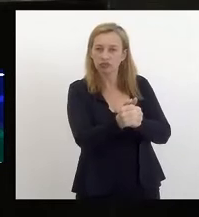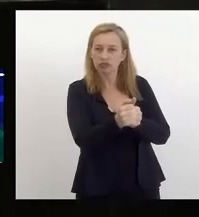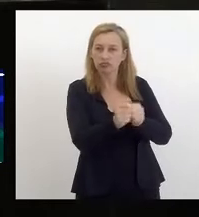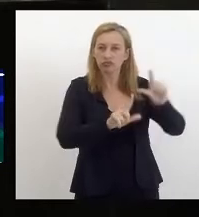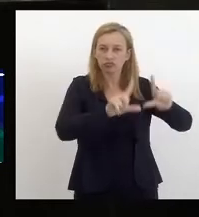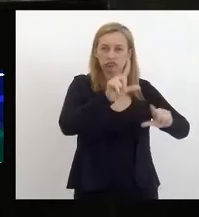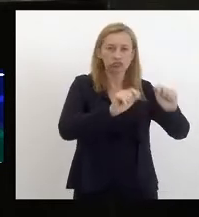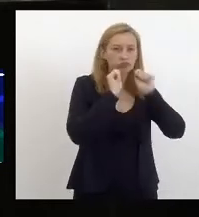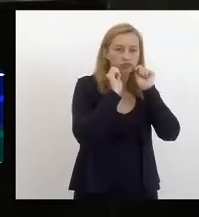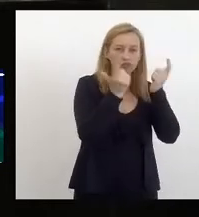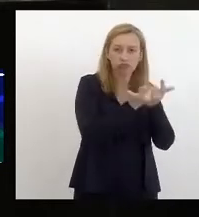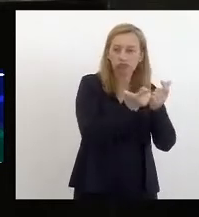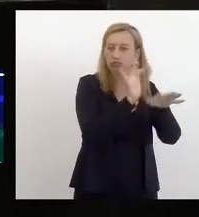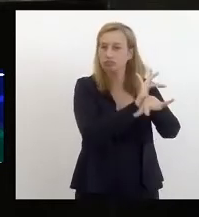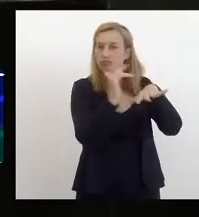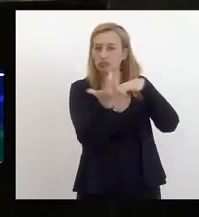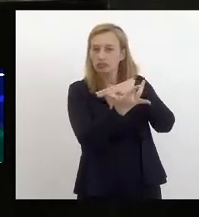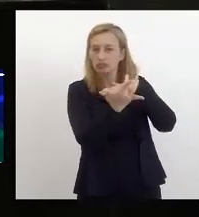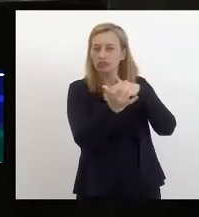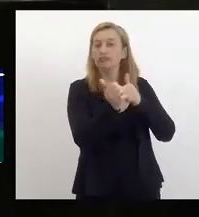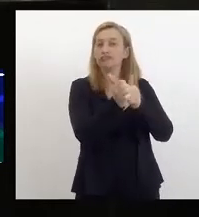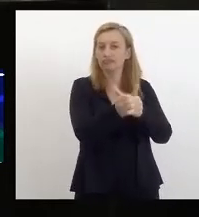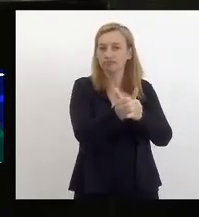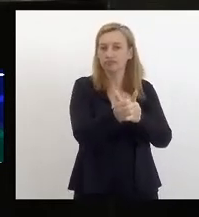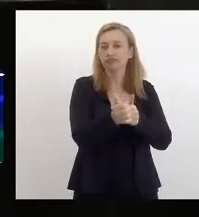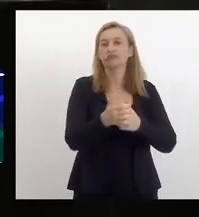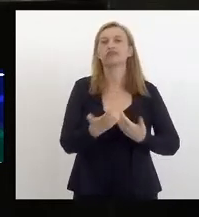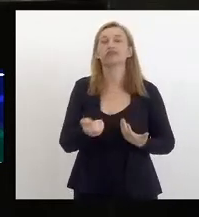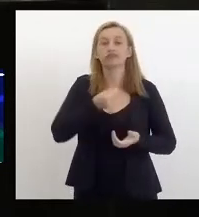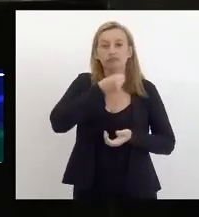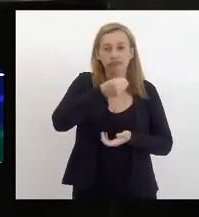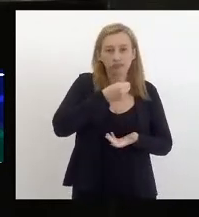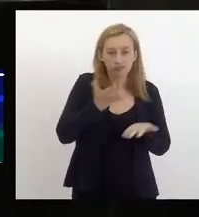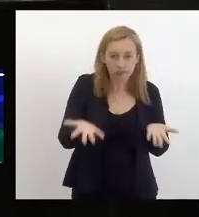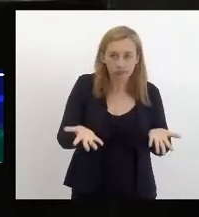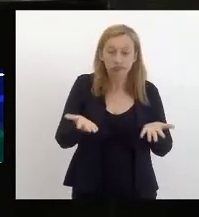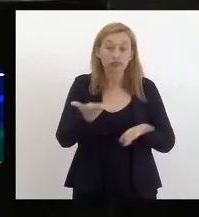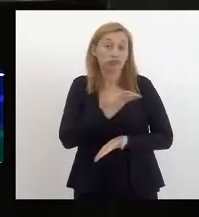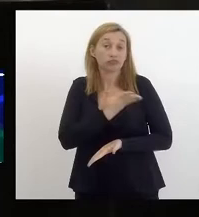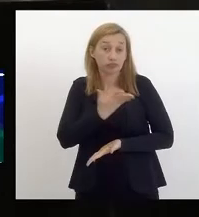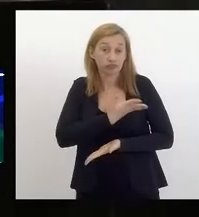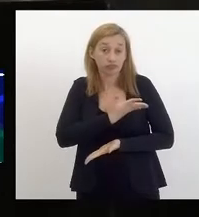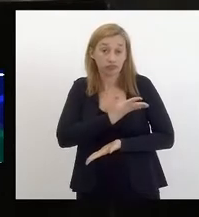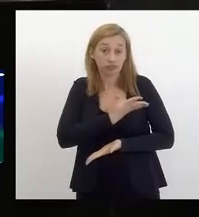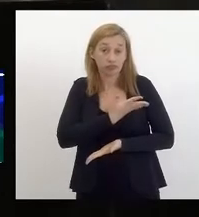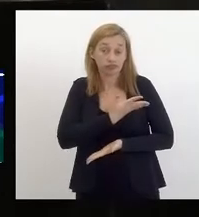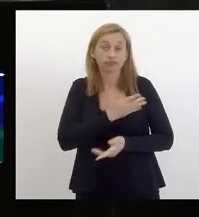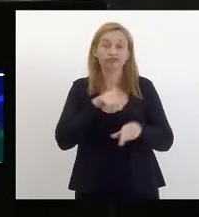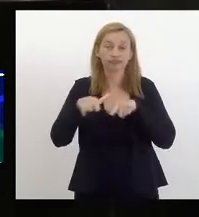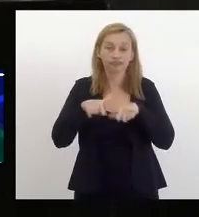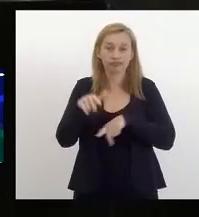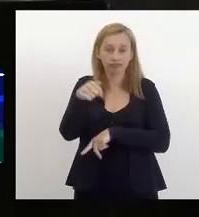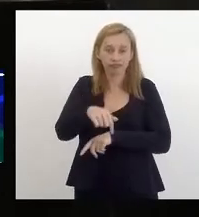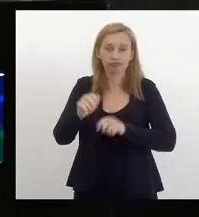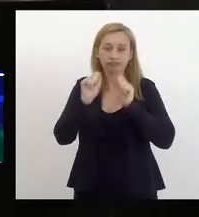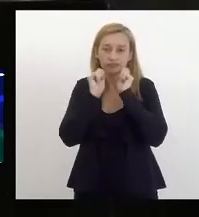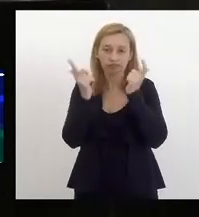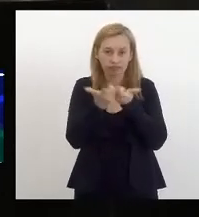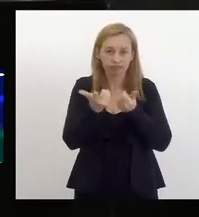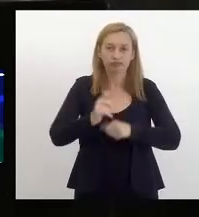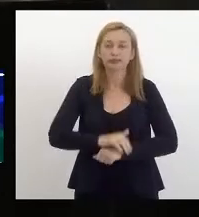pela TV alerj nos seguem pelas redes sociais imprensa e colegas de trabalho aqui da Assembleia